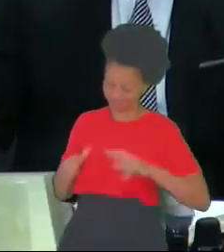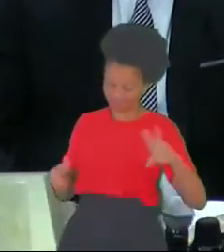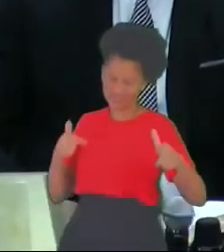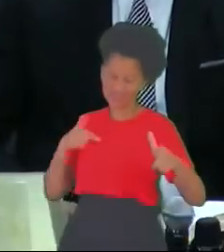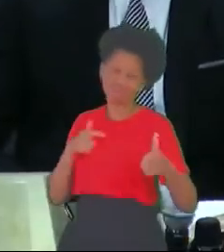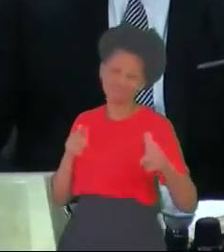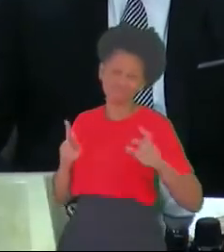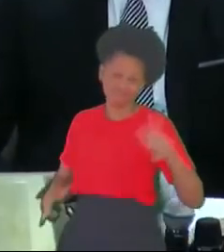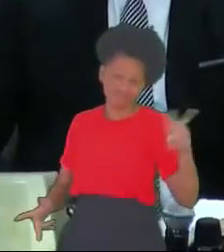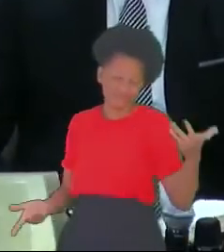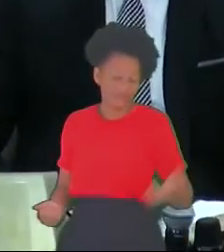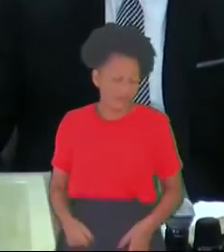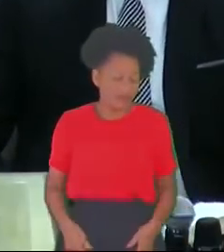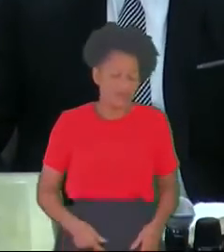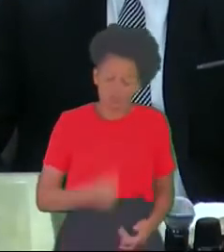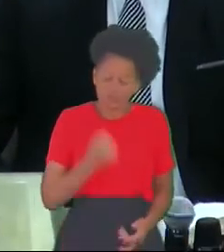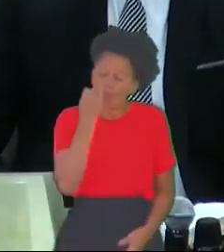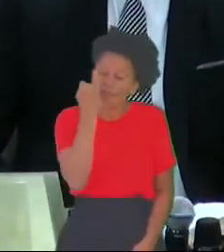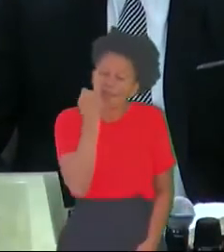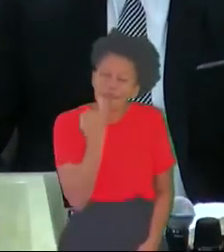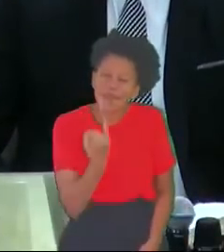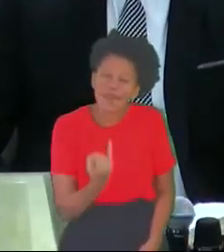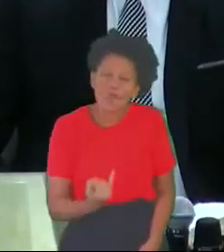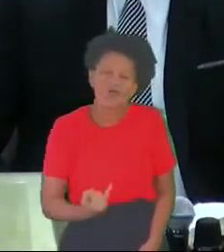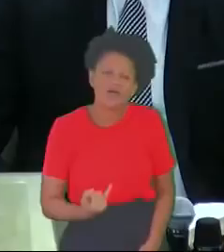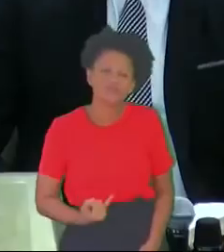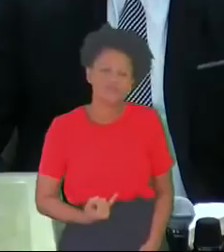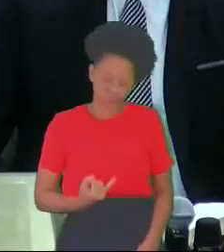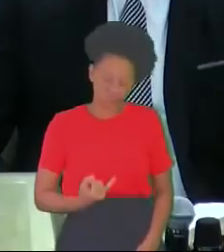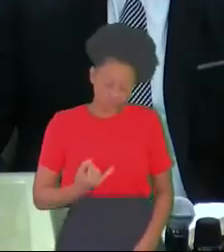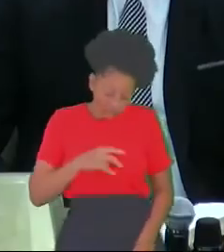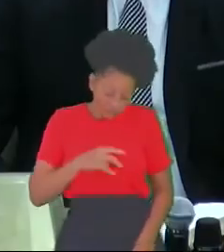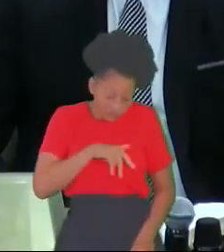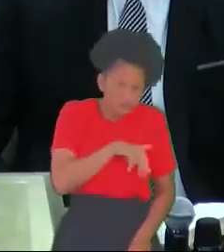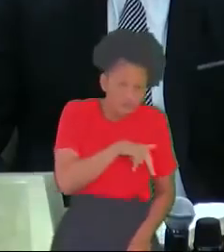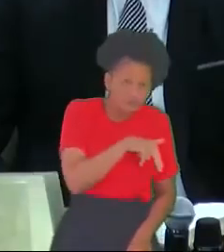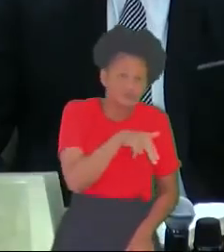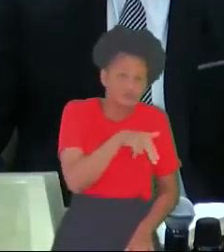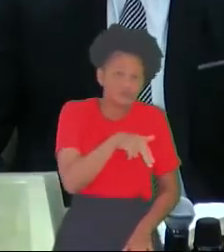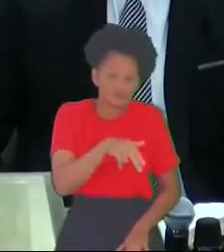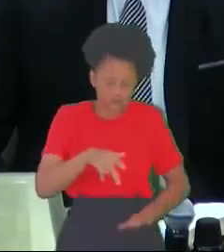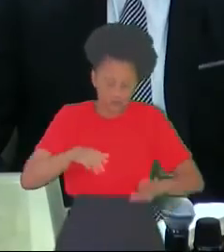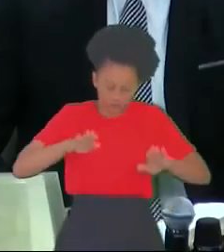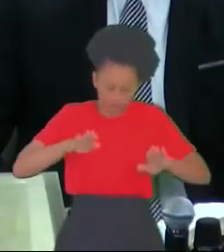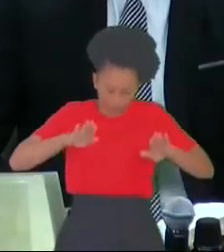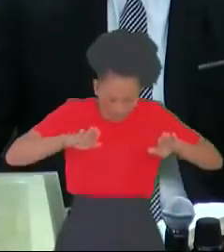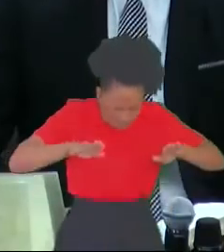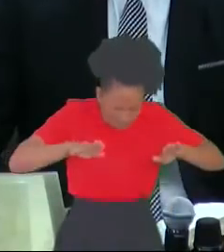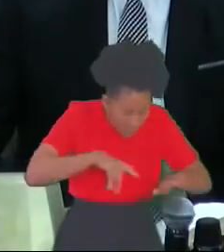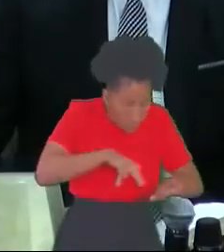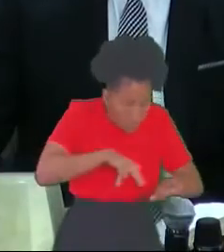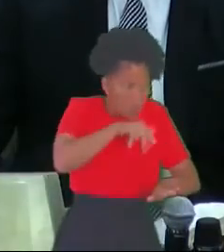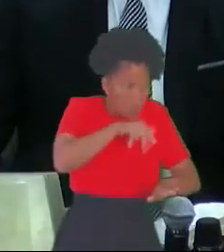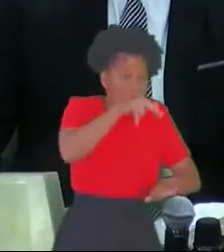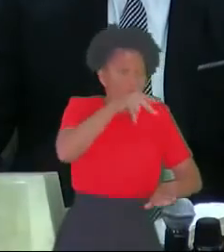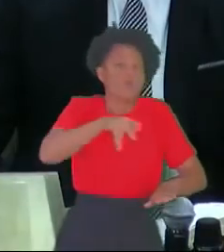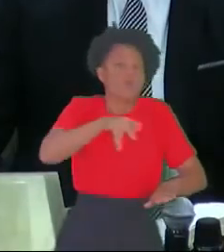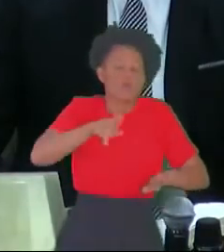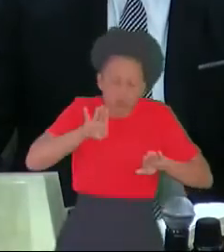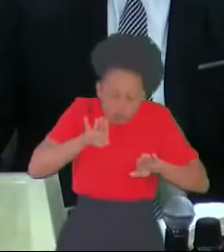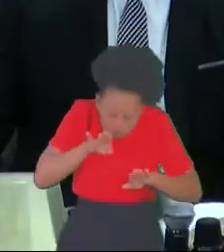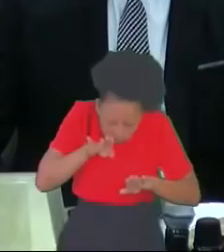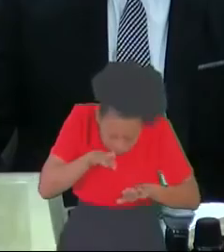Bíblia diz que ele era tão magrinho que ele se envergou e botou a face, que, irmãos? No chão, enrolado como um tatu